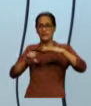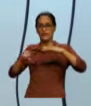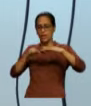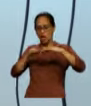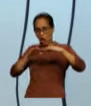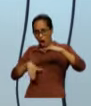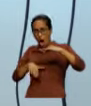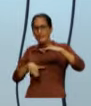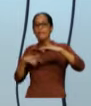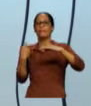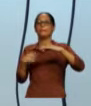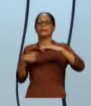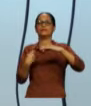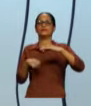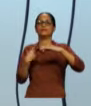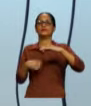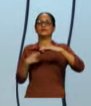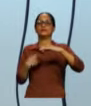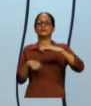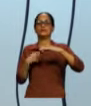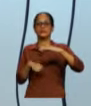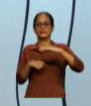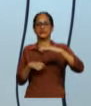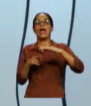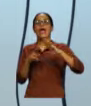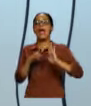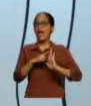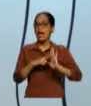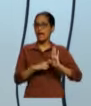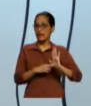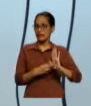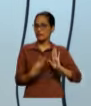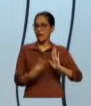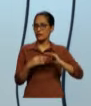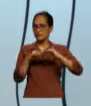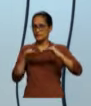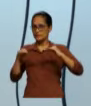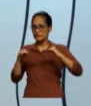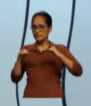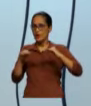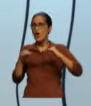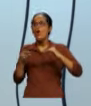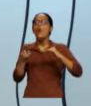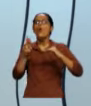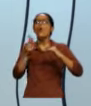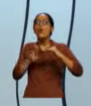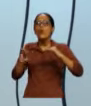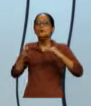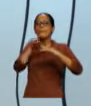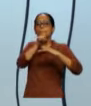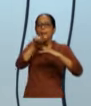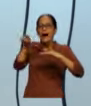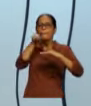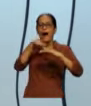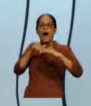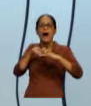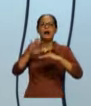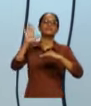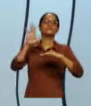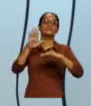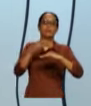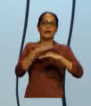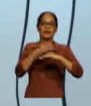3.999 tem que aplicar as três primeiras regras. Eu só posso começar a usar os traços